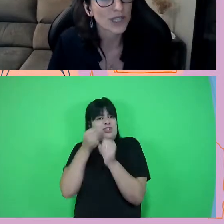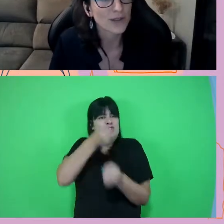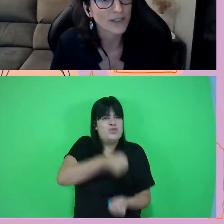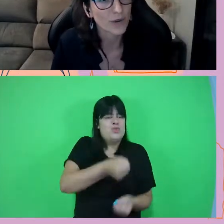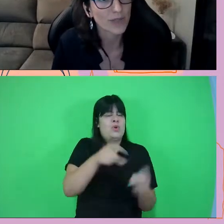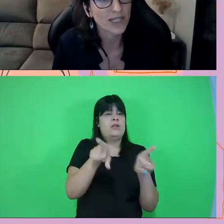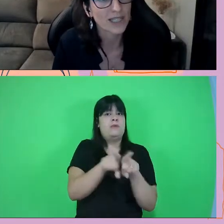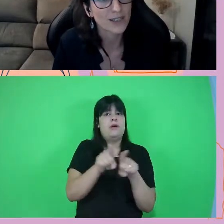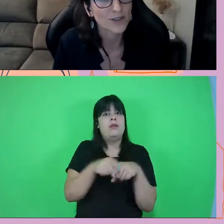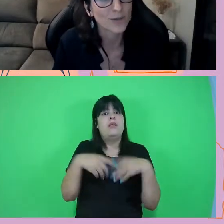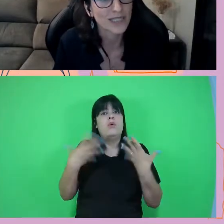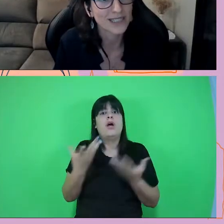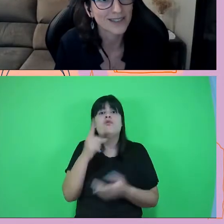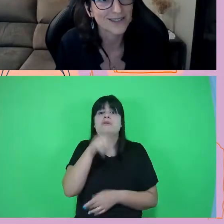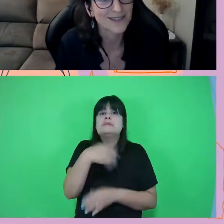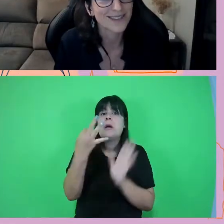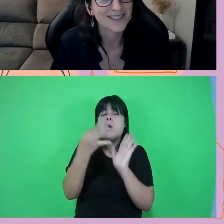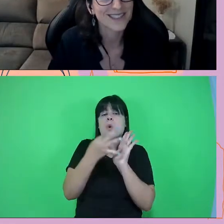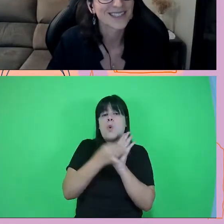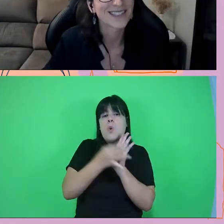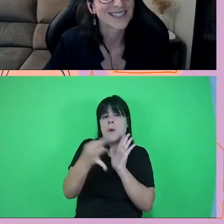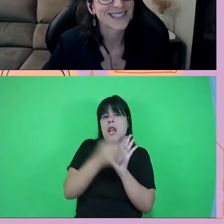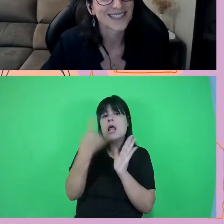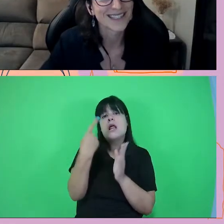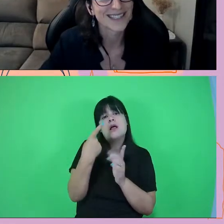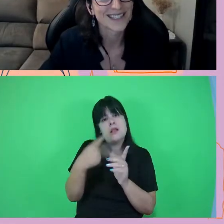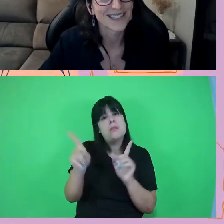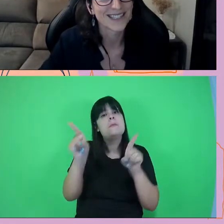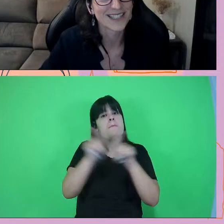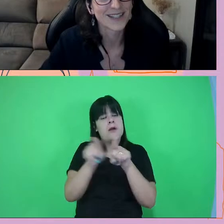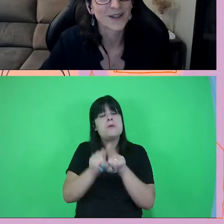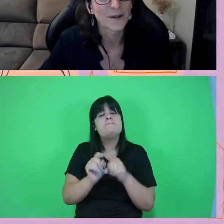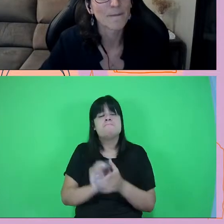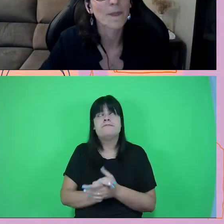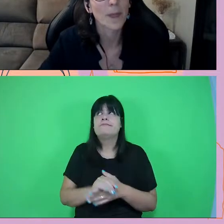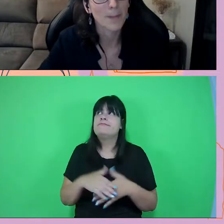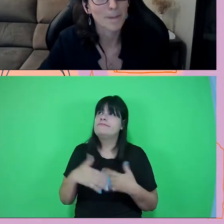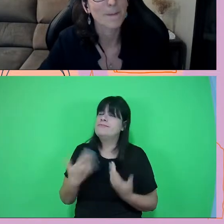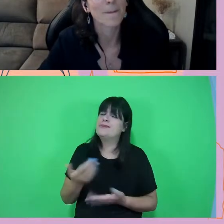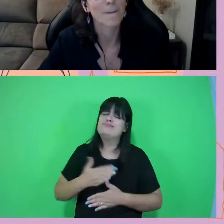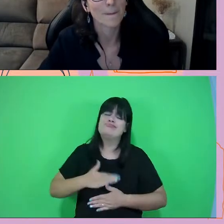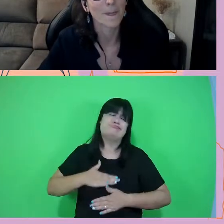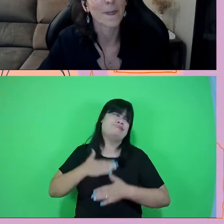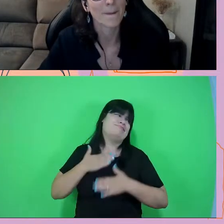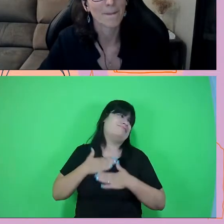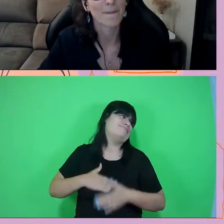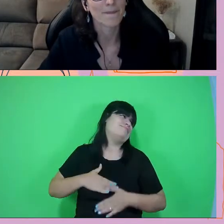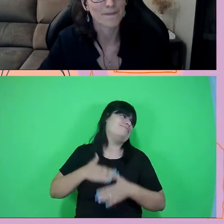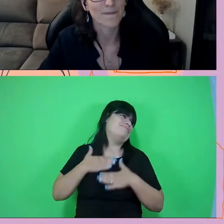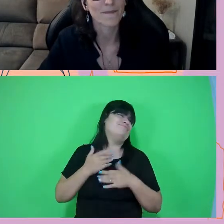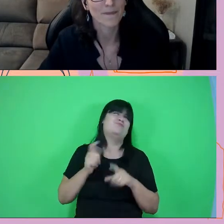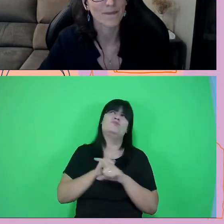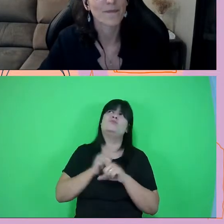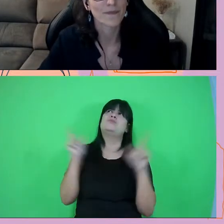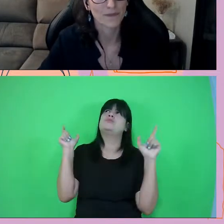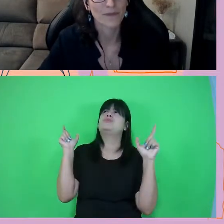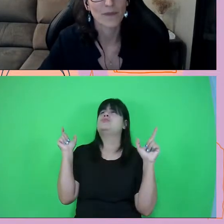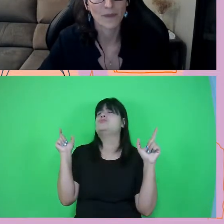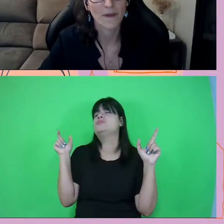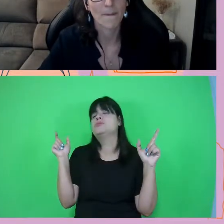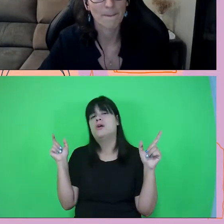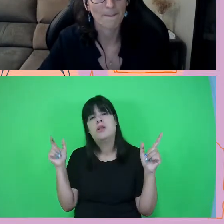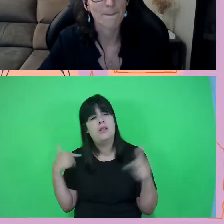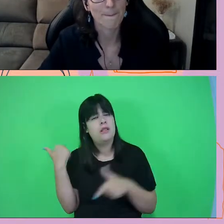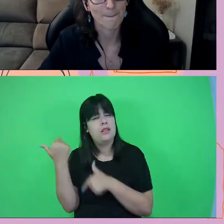comentasse um pouquinho sobre isso. Poxa, é uma satisfação enorme, porque, né, é um trabalho que se